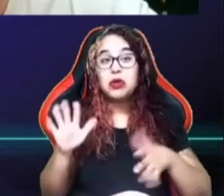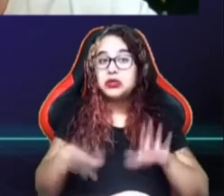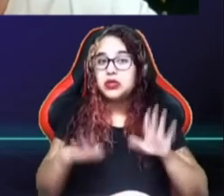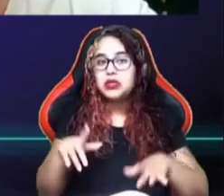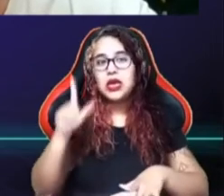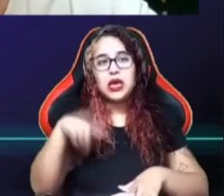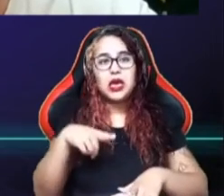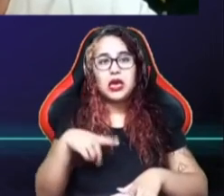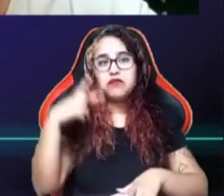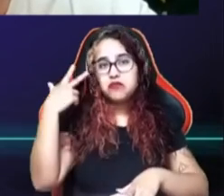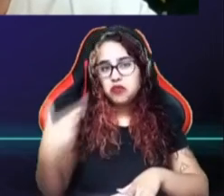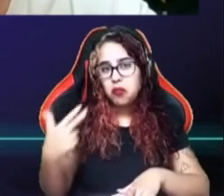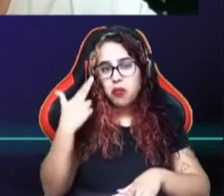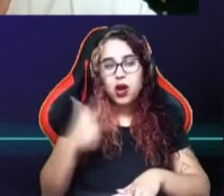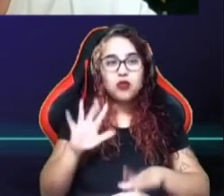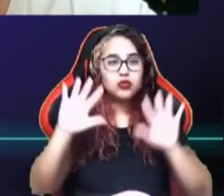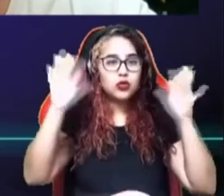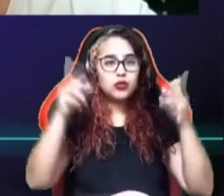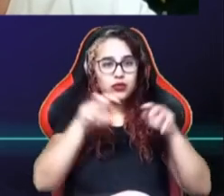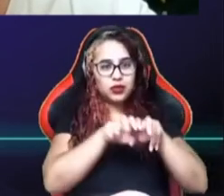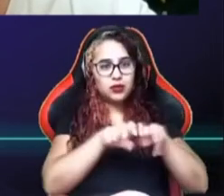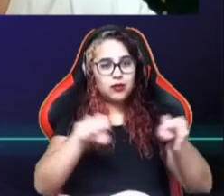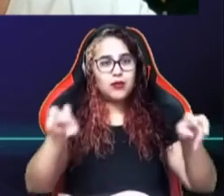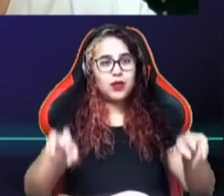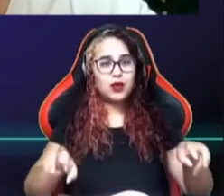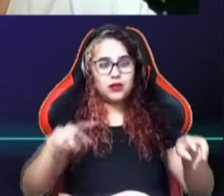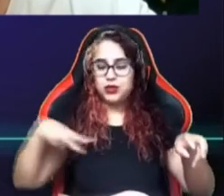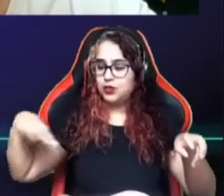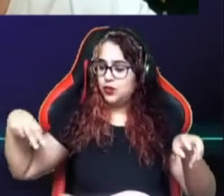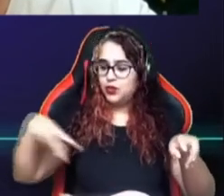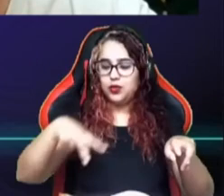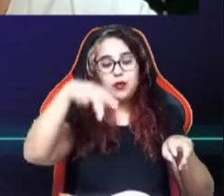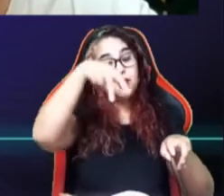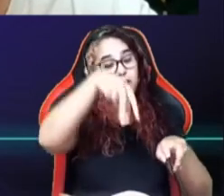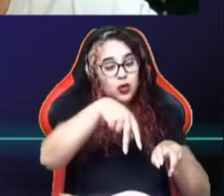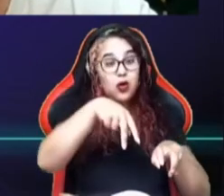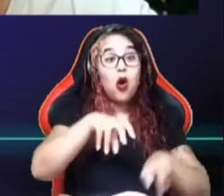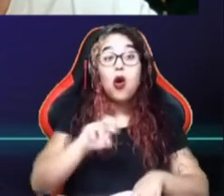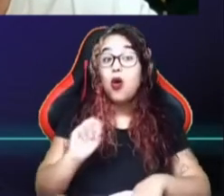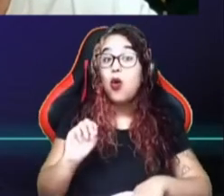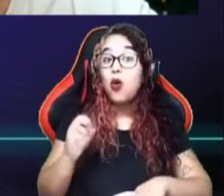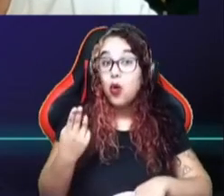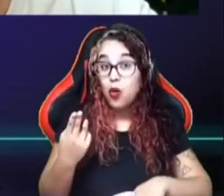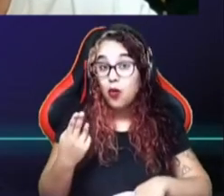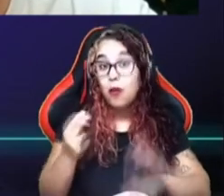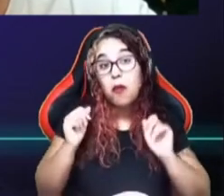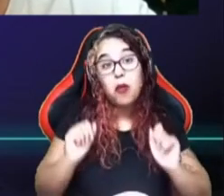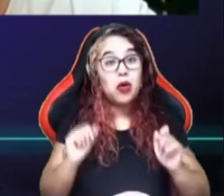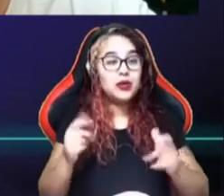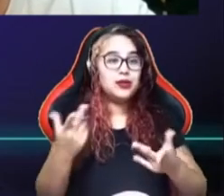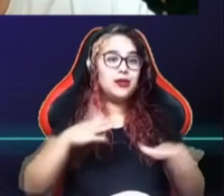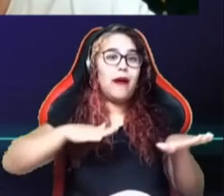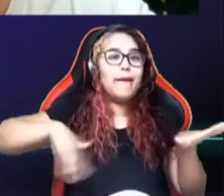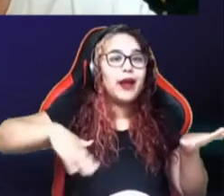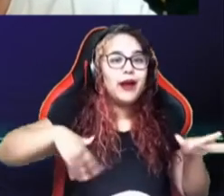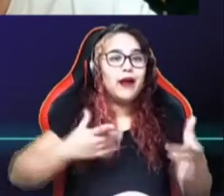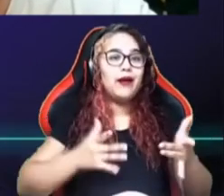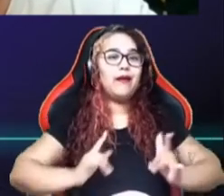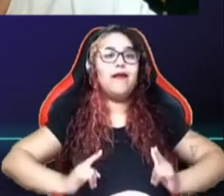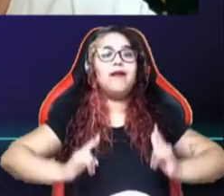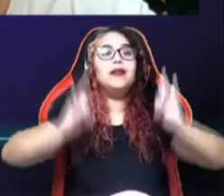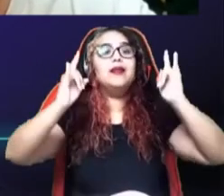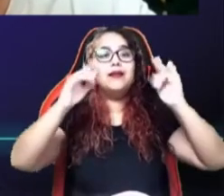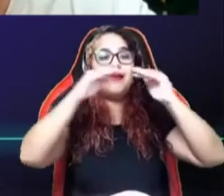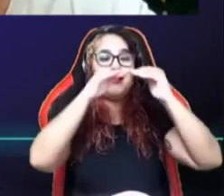ali, aí você entra num palco, né? Entra numa cena que tem um palco e tudo mais, ou pode ser um show, que é na praia, ou que é numa cobertura, ou que é